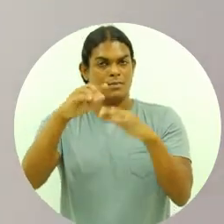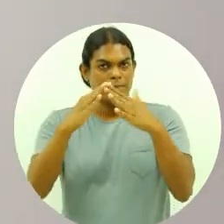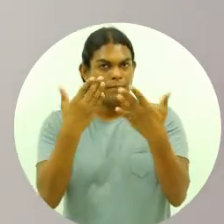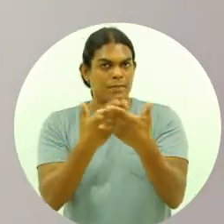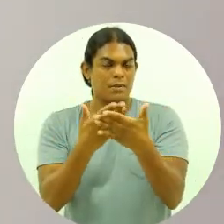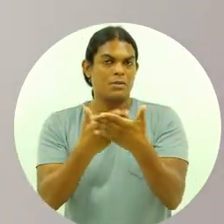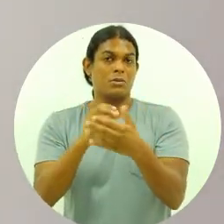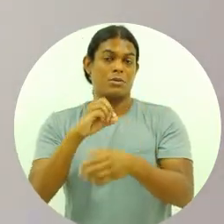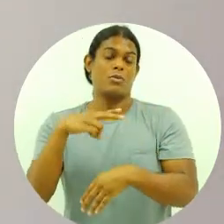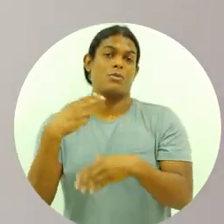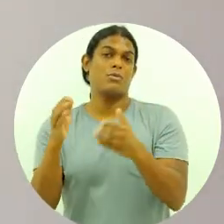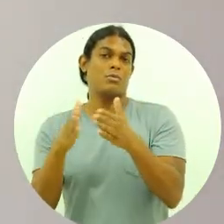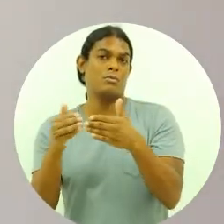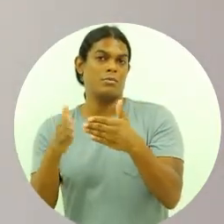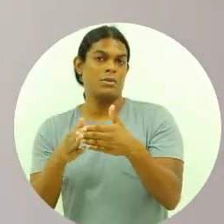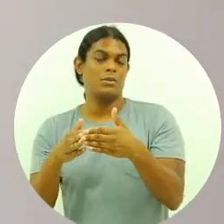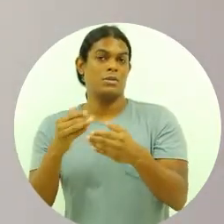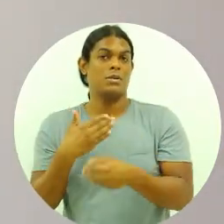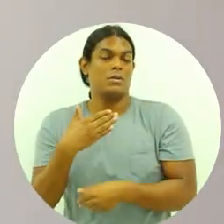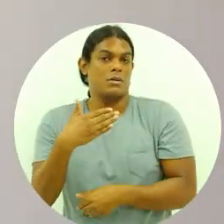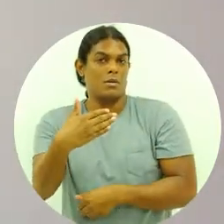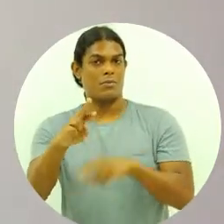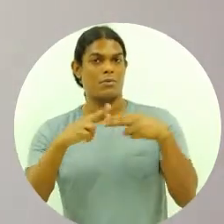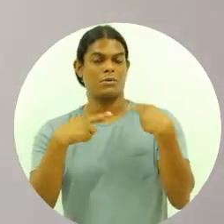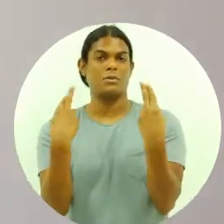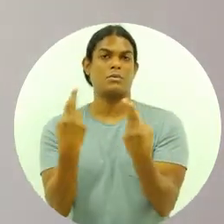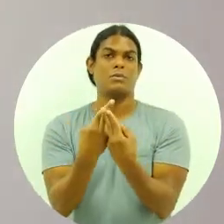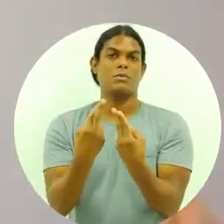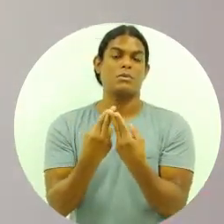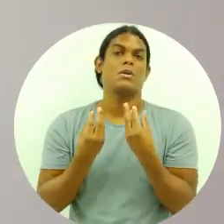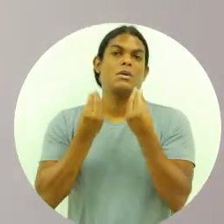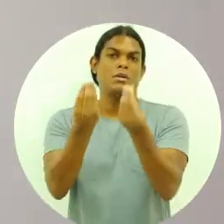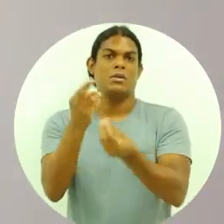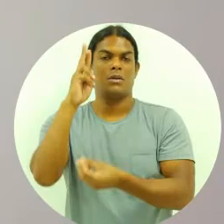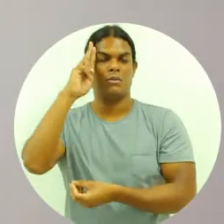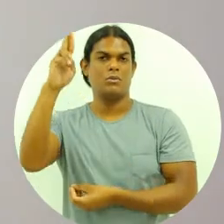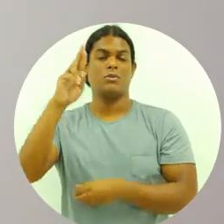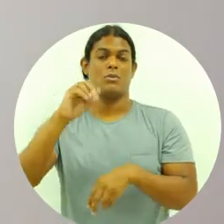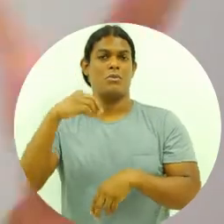que o diretor na próxima reunião venha buscar, ou um motoboy vai